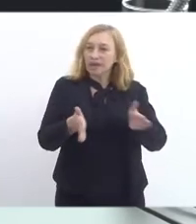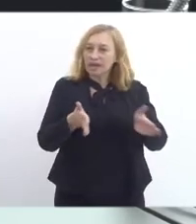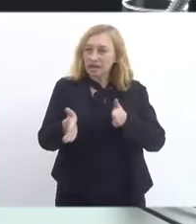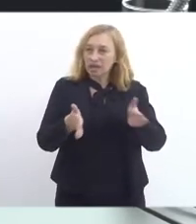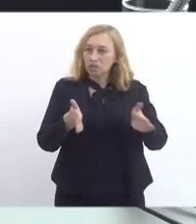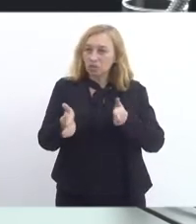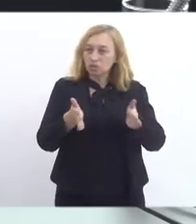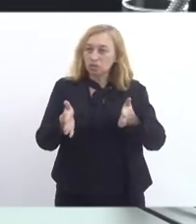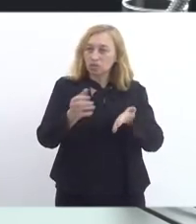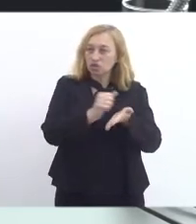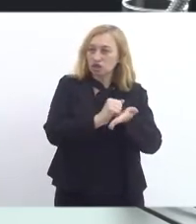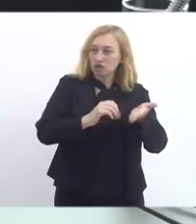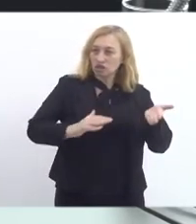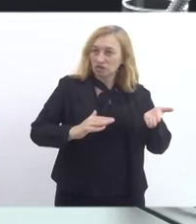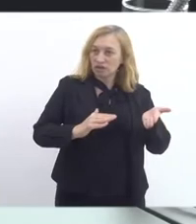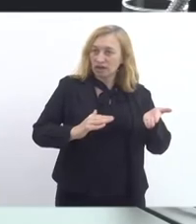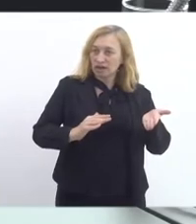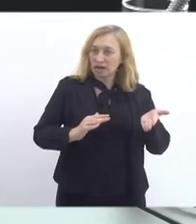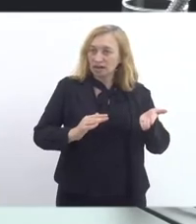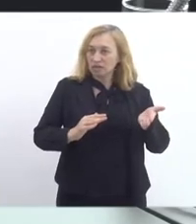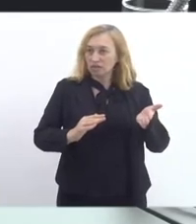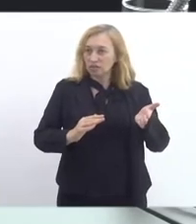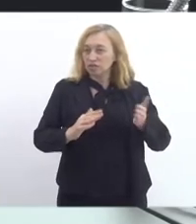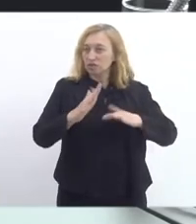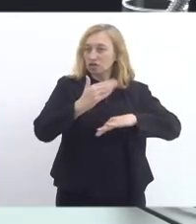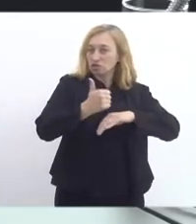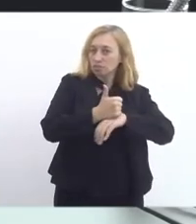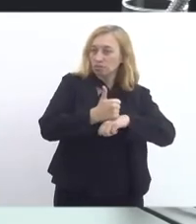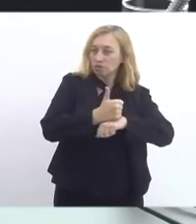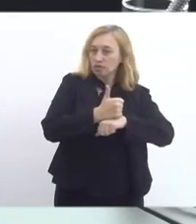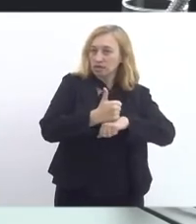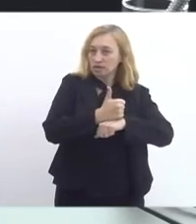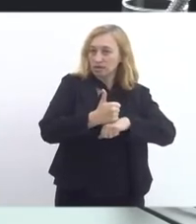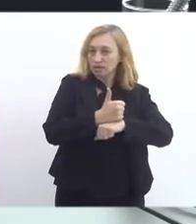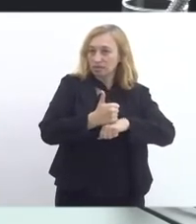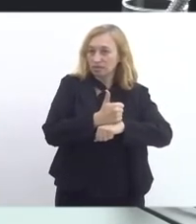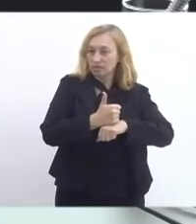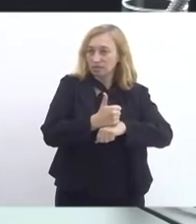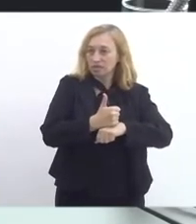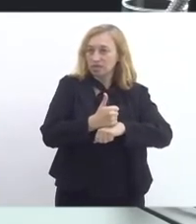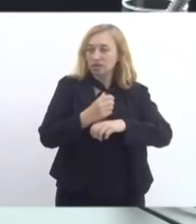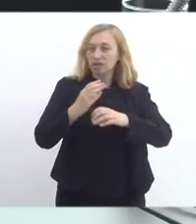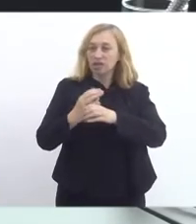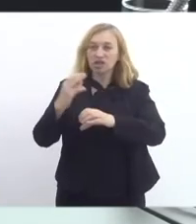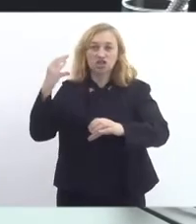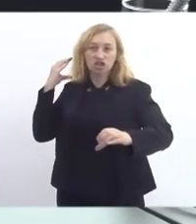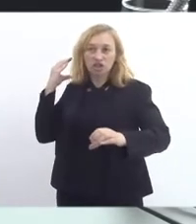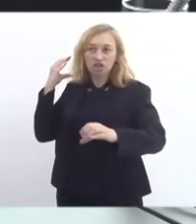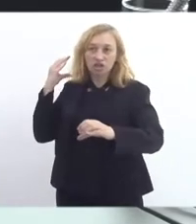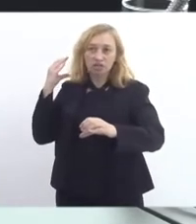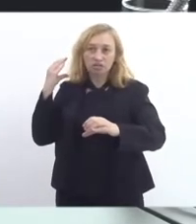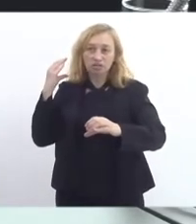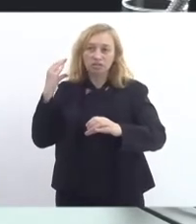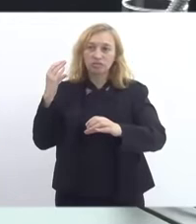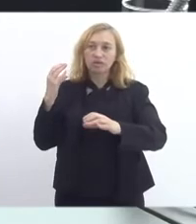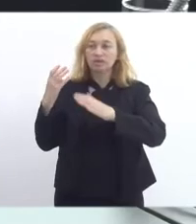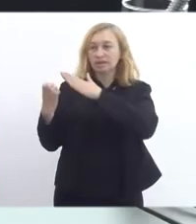uma atividade, ofício, profissão. Luiz Paulo. É um engenheiro veterano na